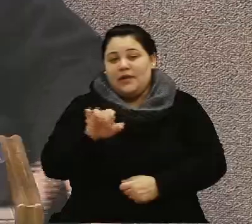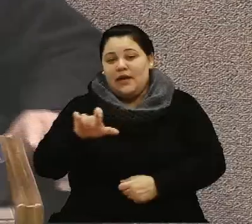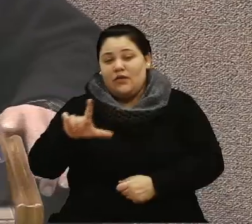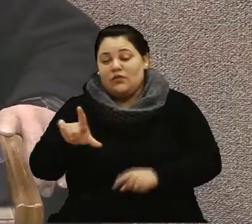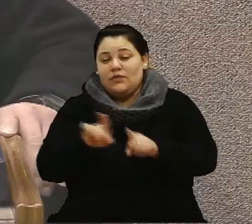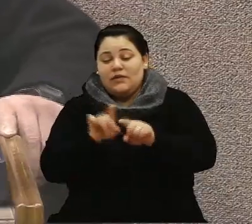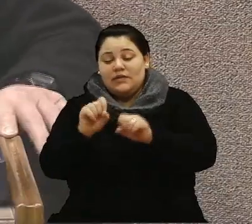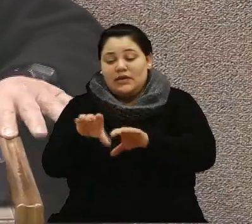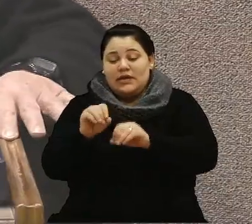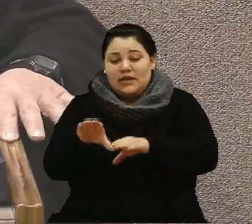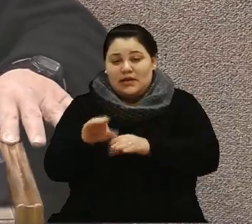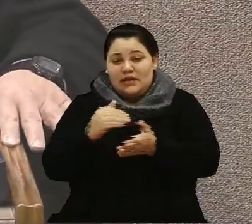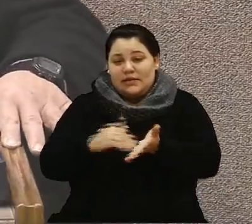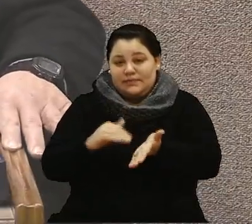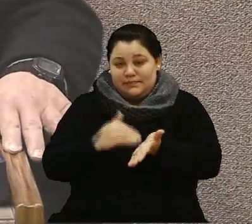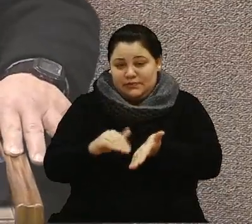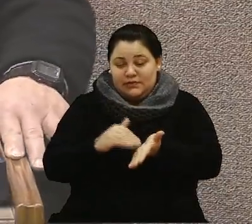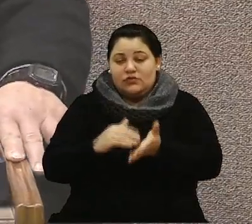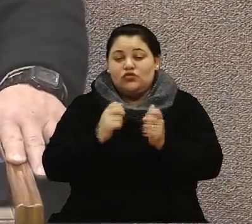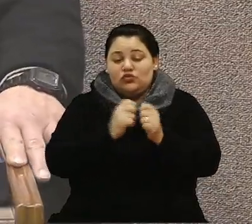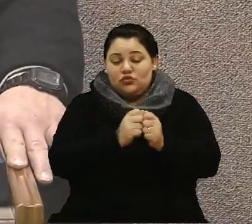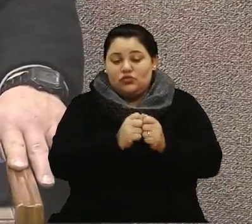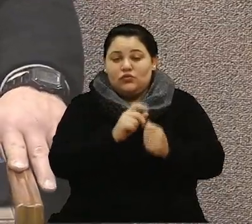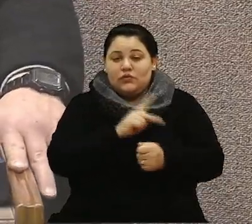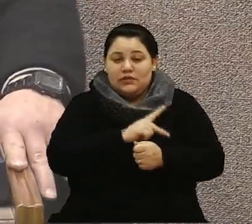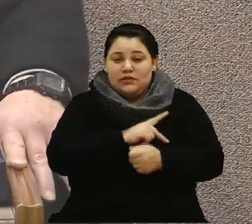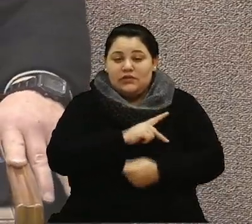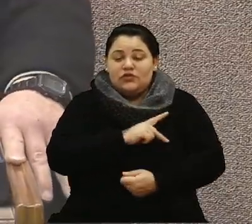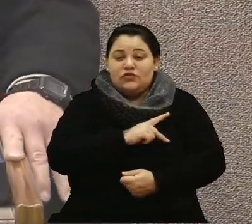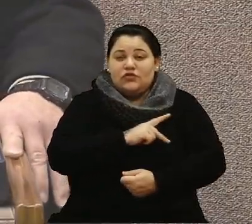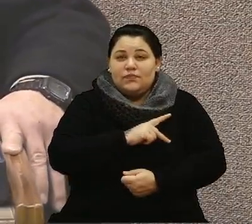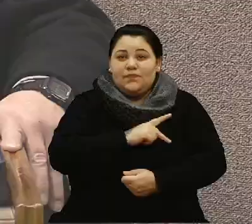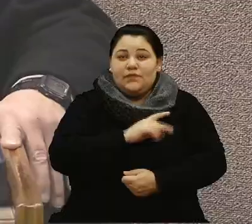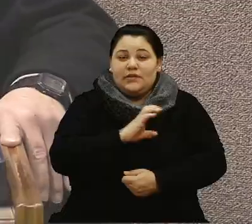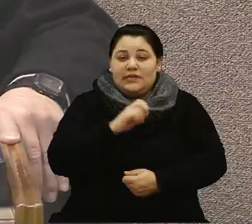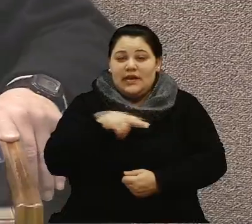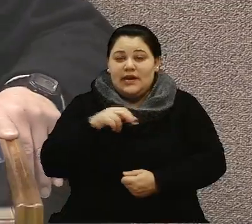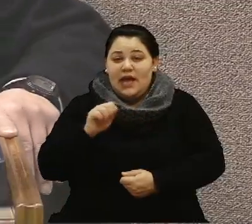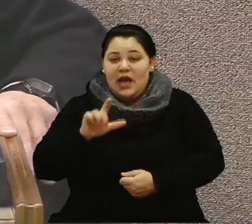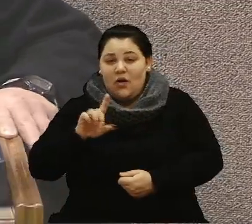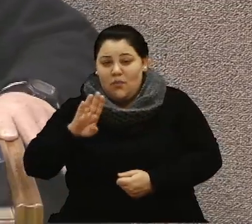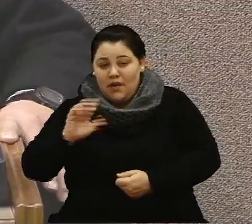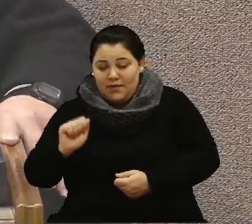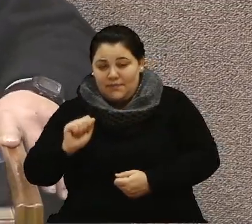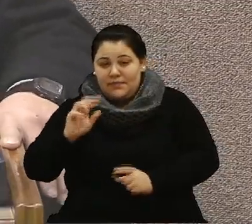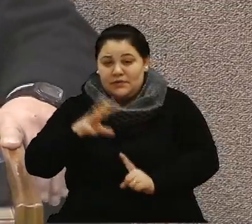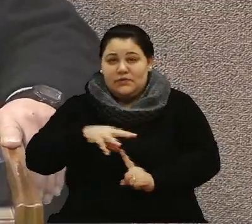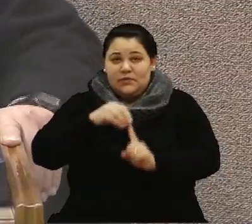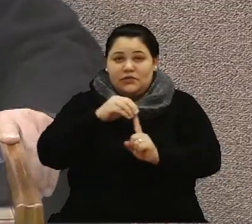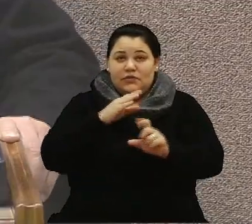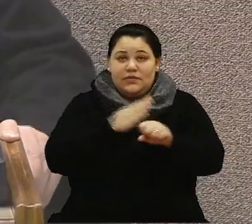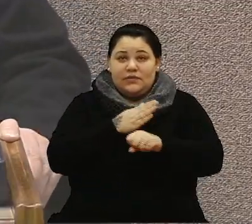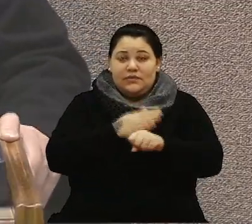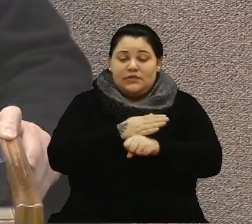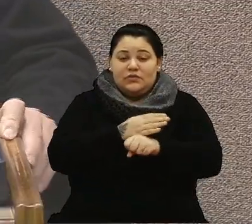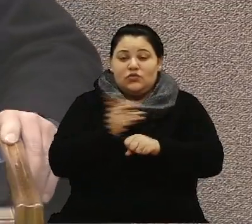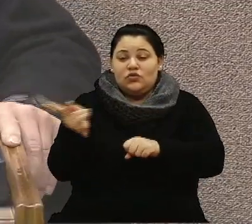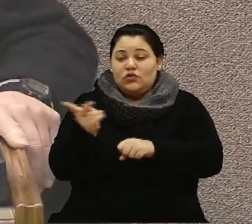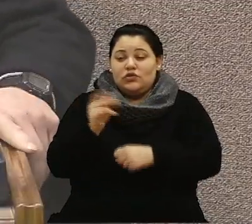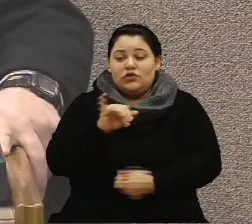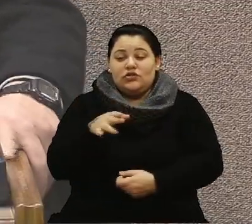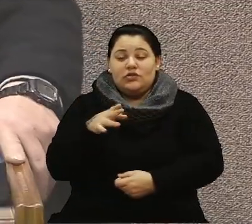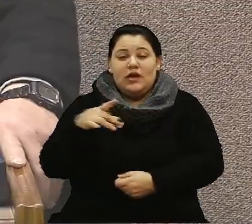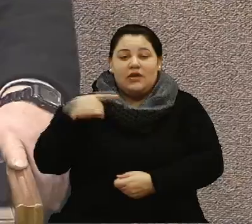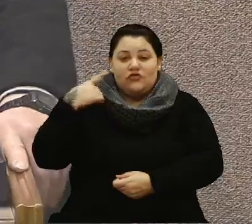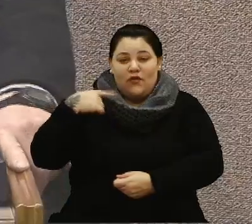Educação, junto com o presidente do Senalba. Sensacional, principalmente a participação da Jéssica e do Gabriel, que